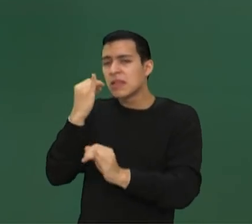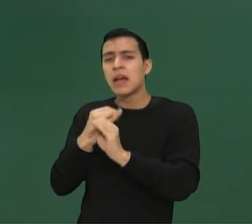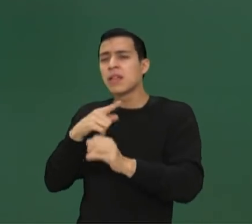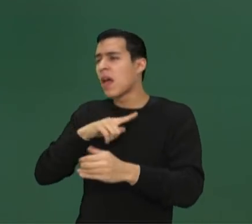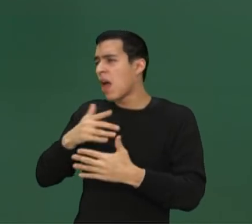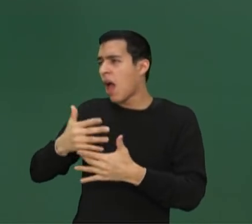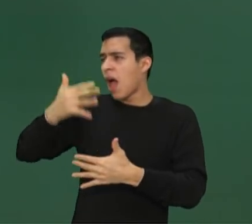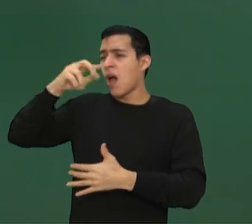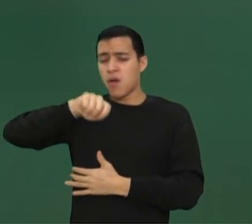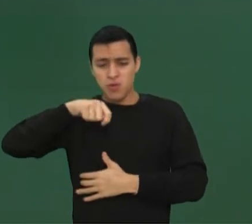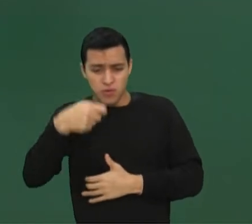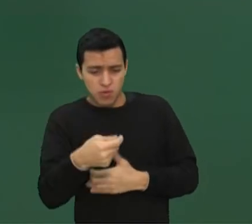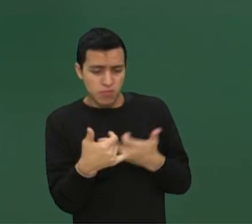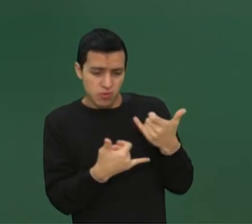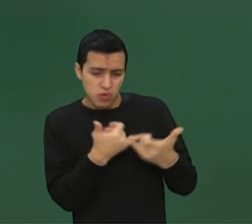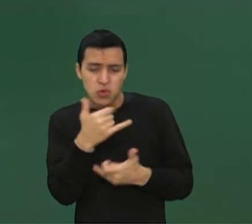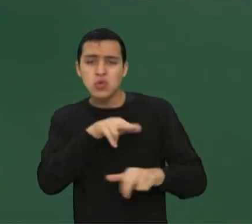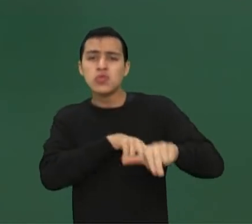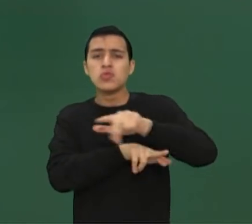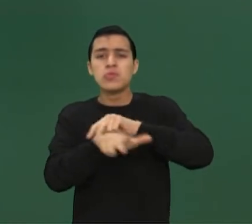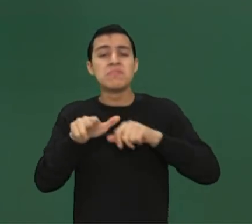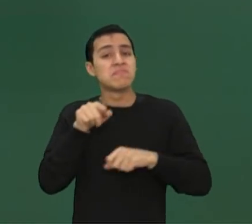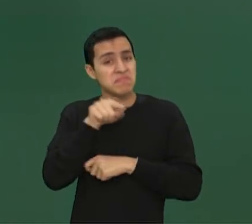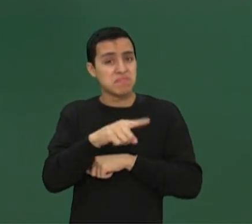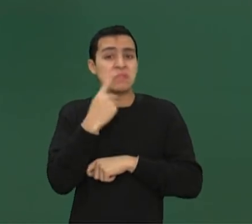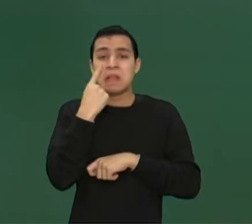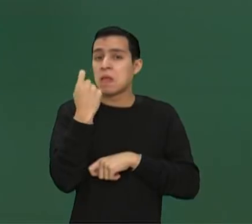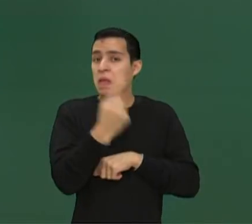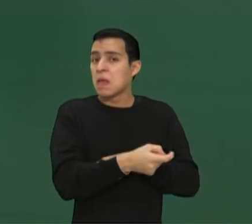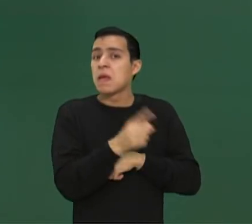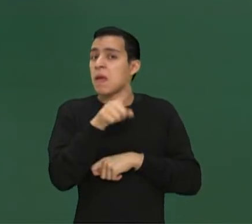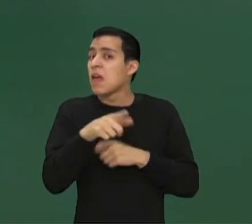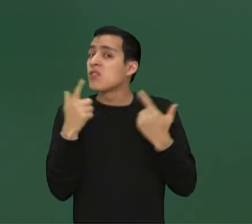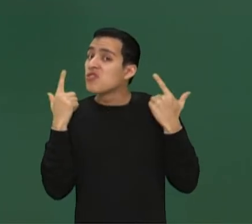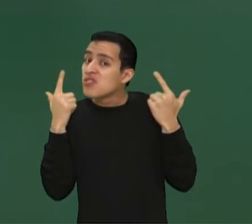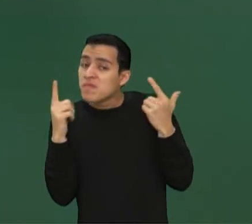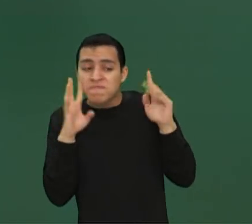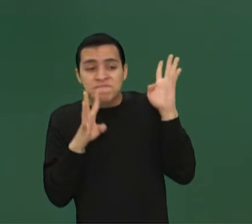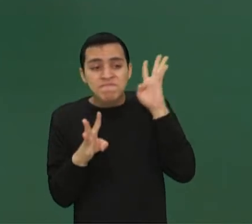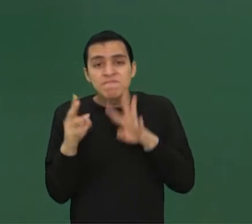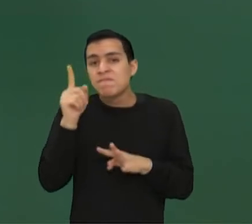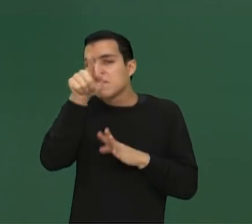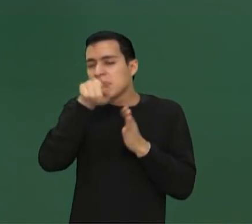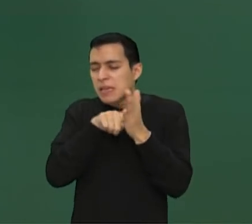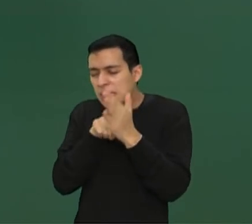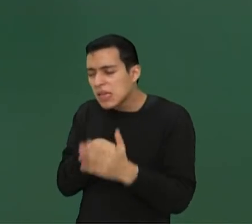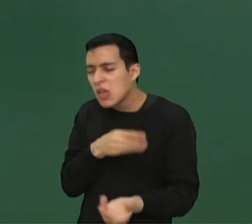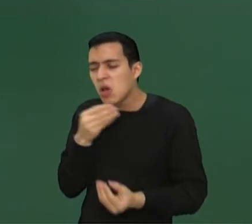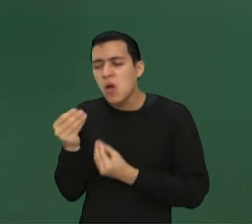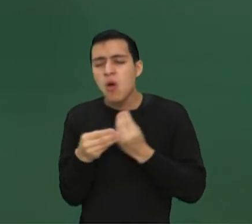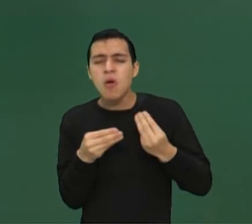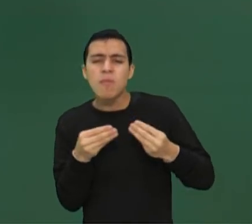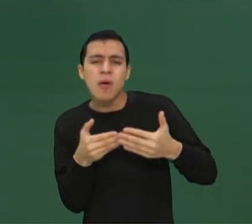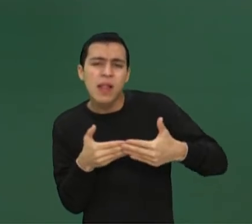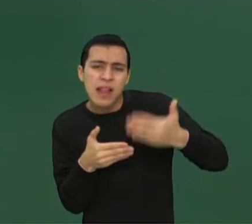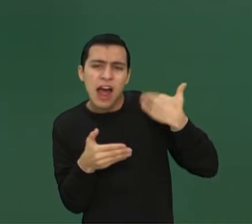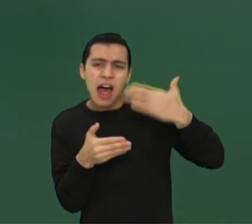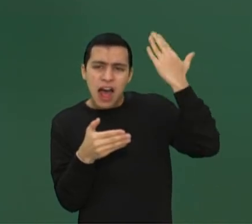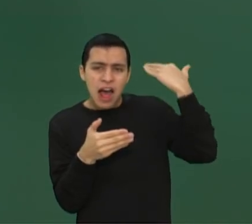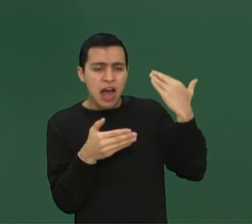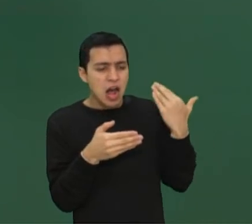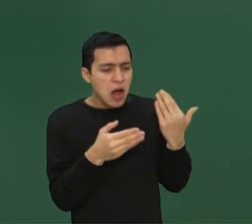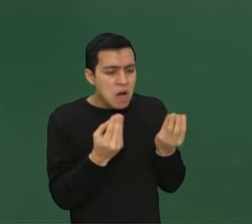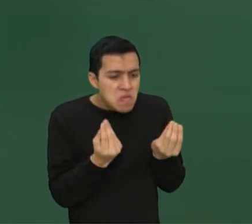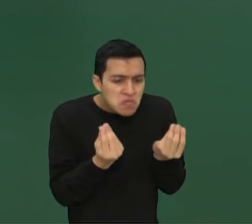sobre isso. Então, é algo assim bem interessante, bem divertido de você procurar e você ver como que era